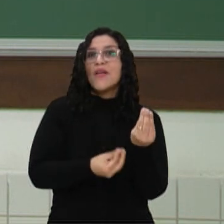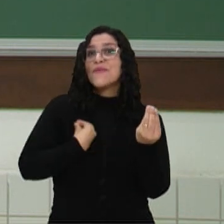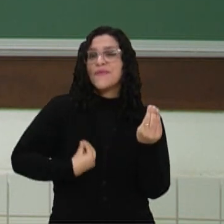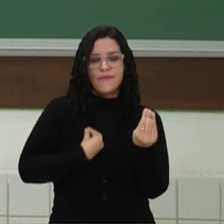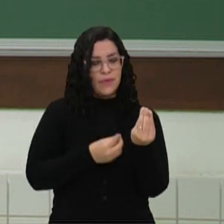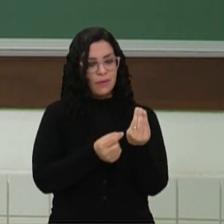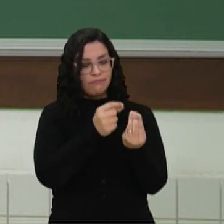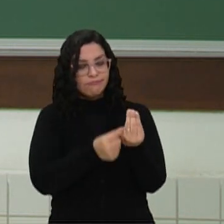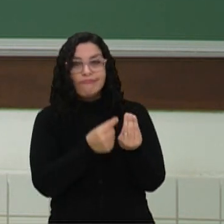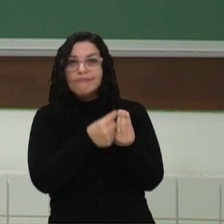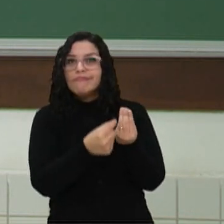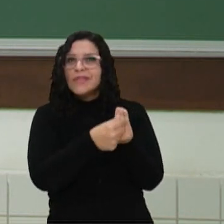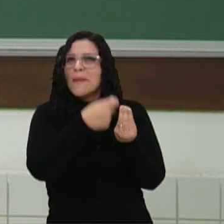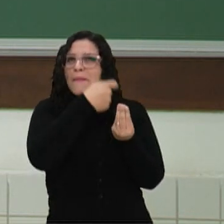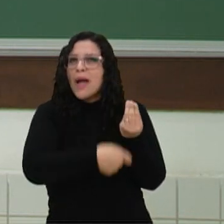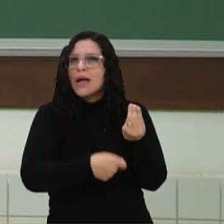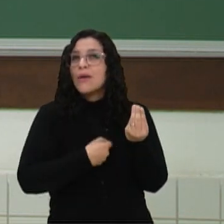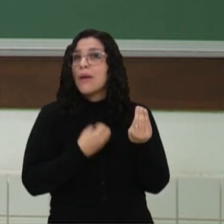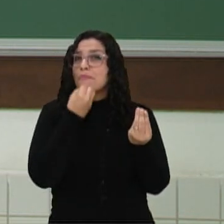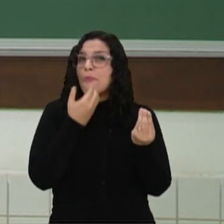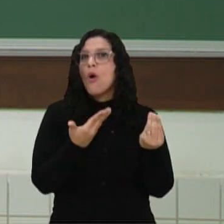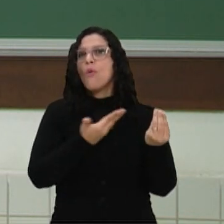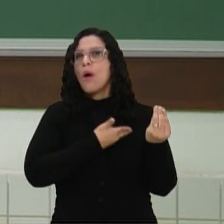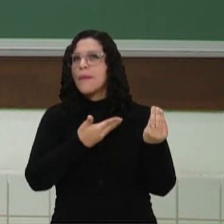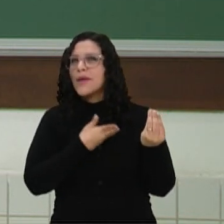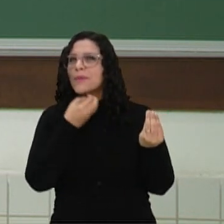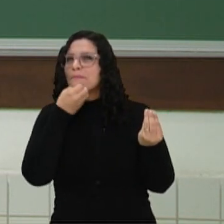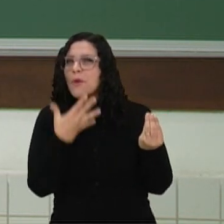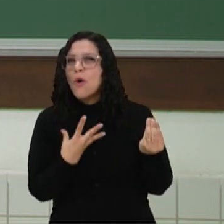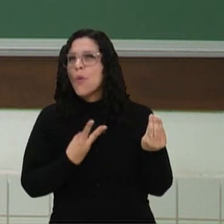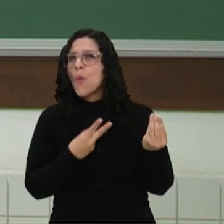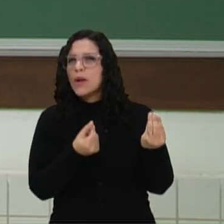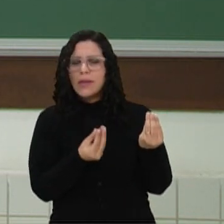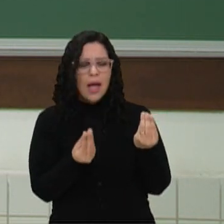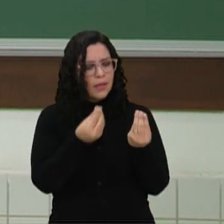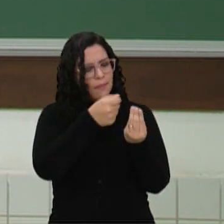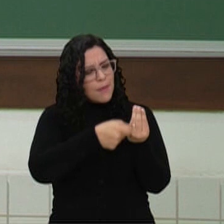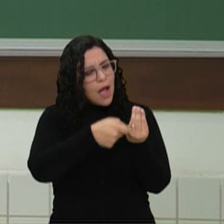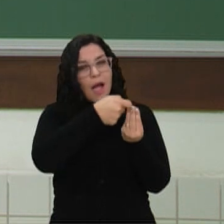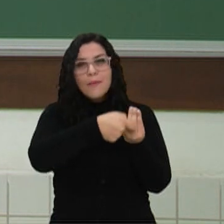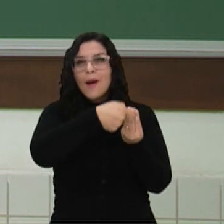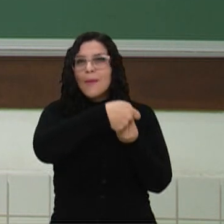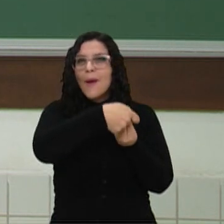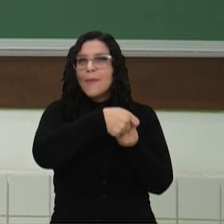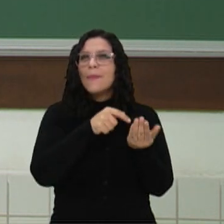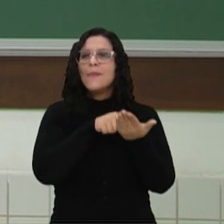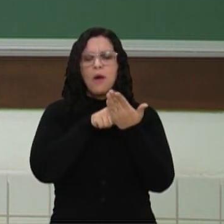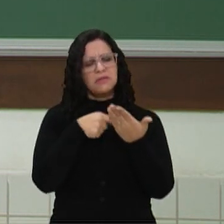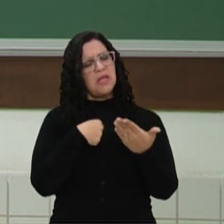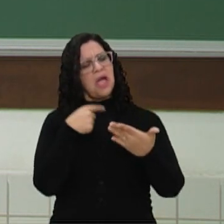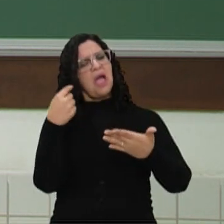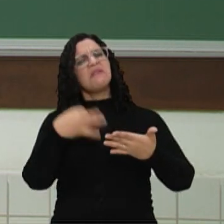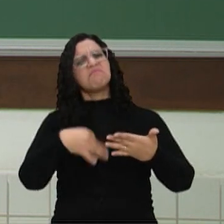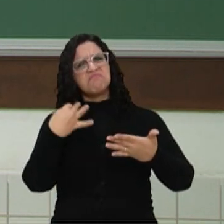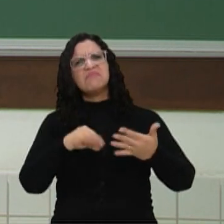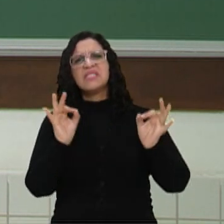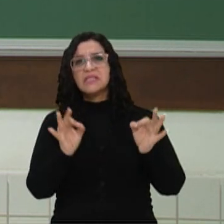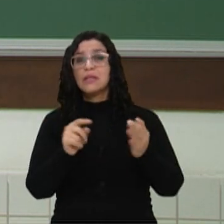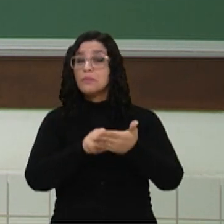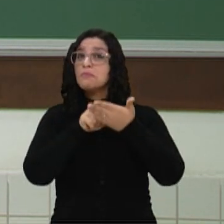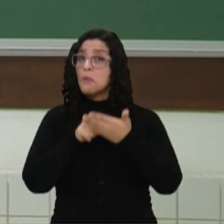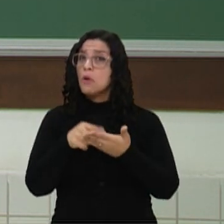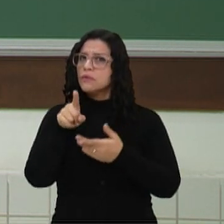bons, só as pessoas boas, as amizades boas que você tem, tudo que te faz bem, destaque. certo? Traga isso à